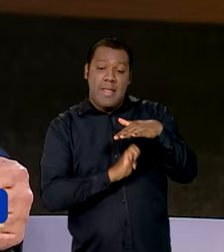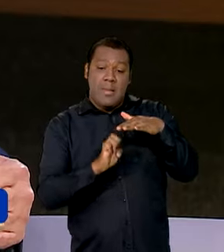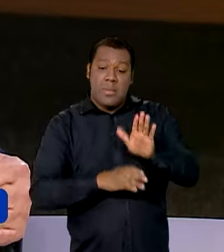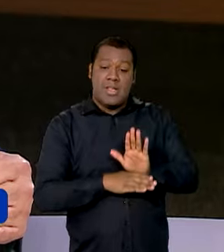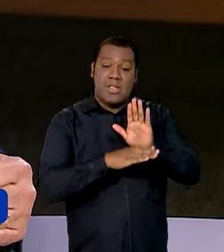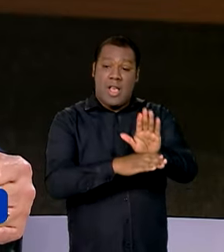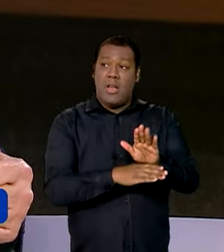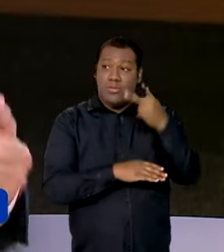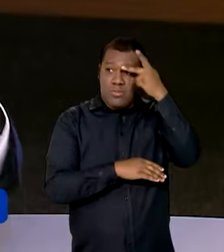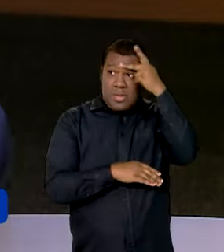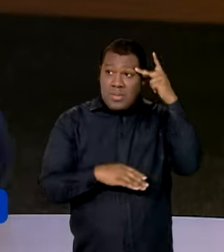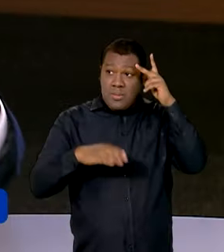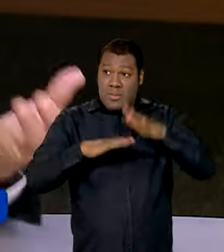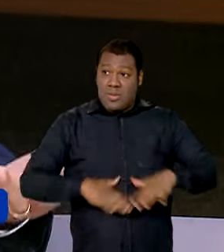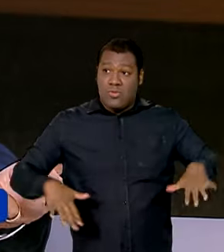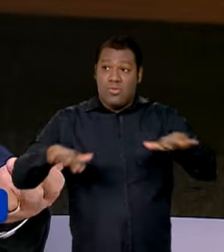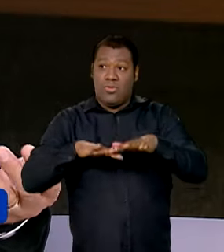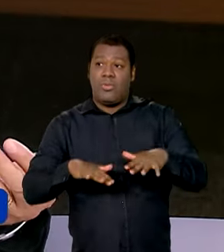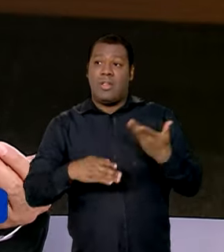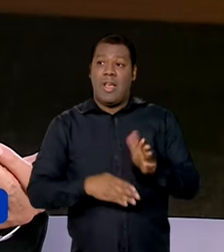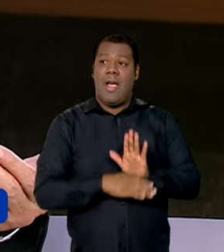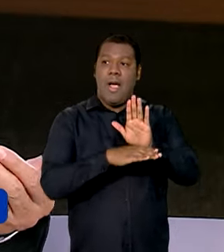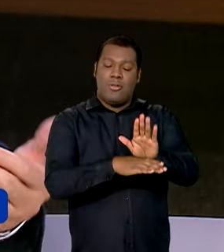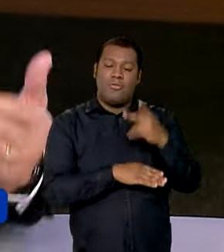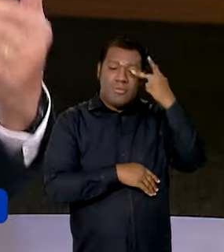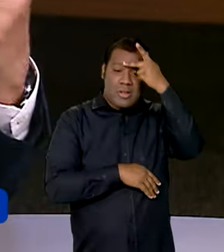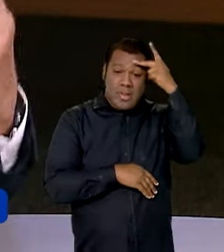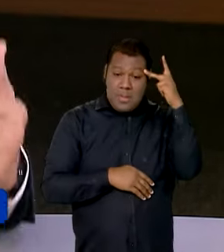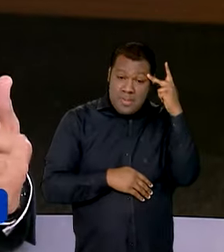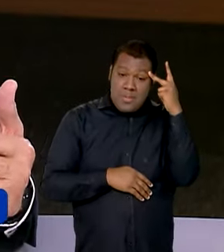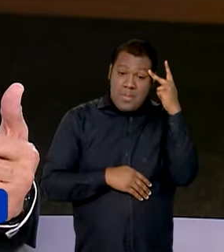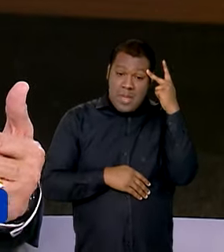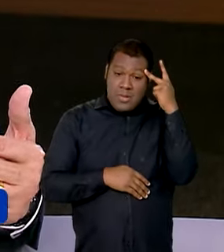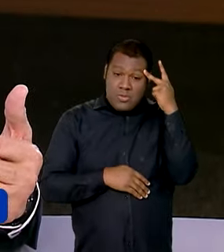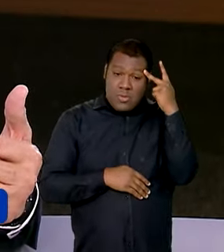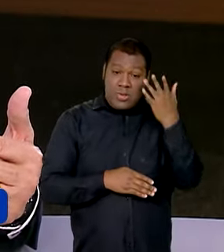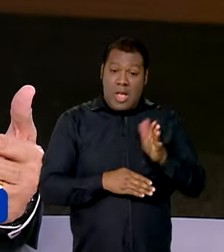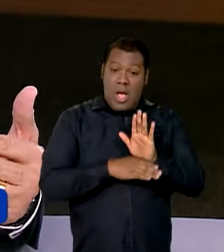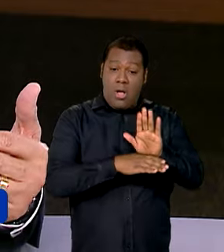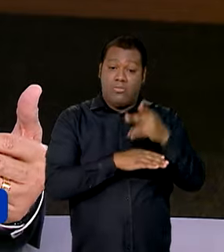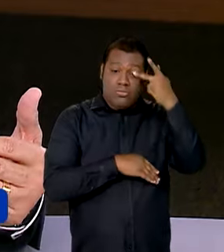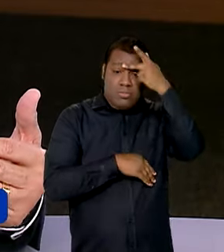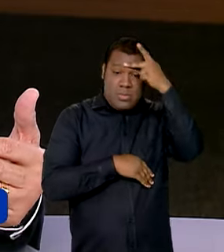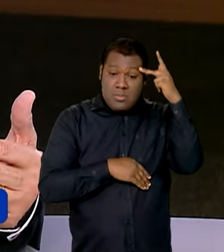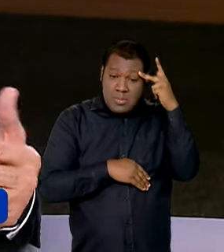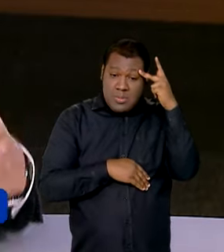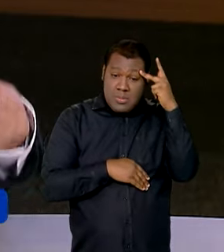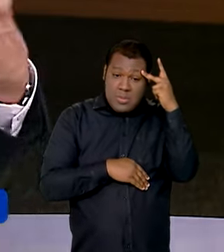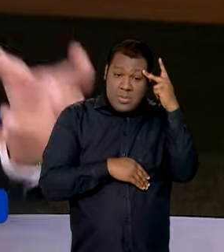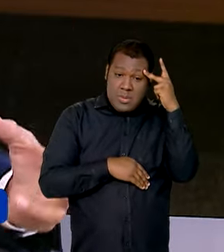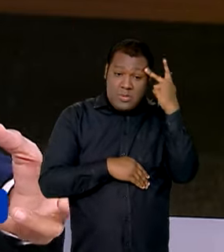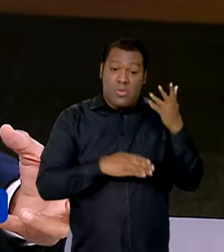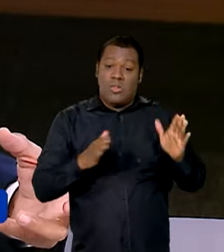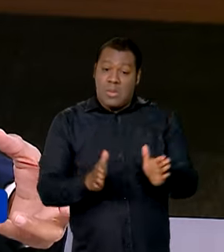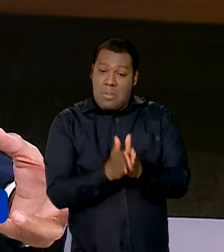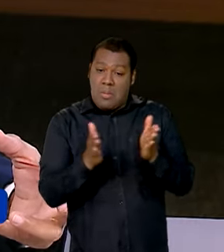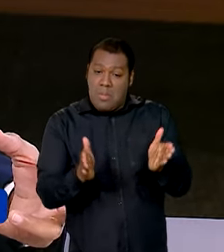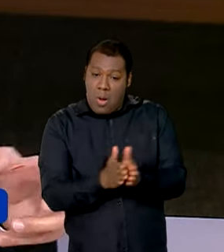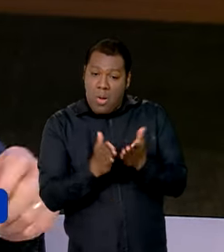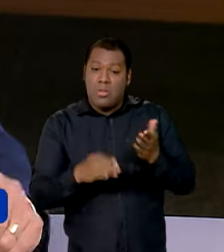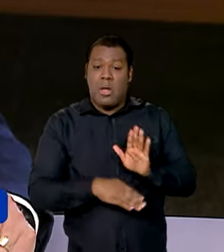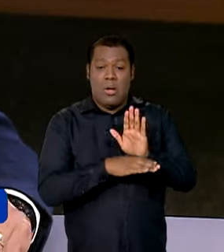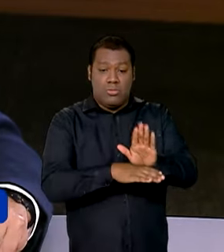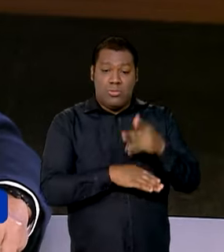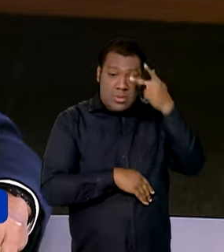baixo n o Amapá também tem isso Muita gente quase a metade abaixo da linha da pobreza Então esse olhar que a gente tem que